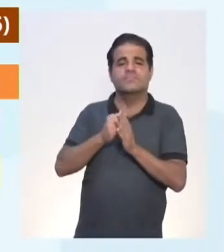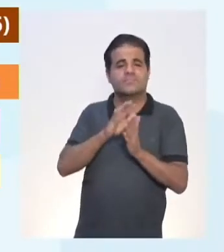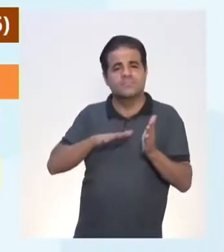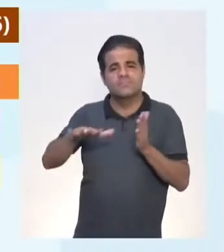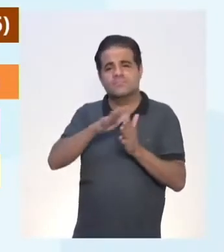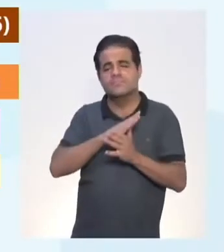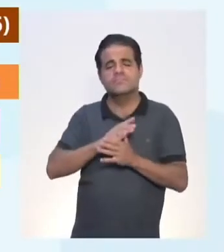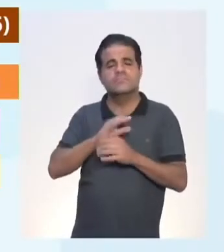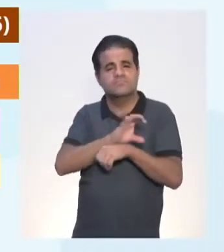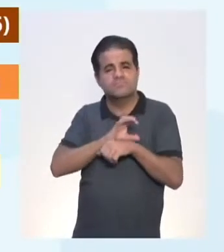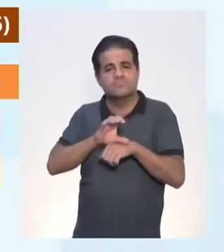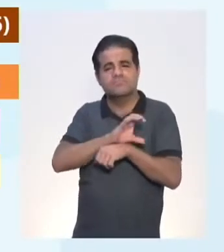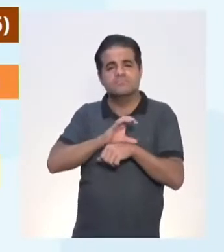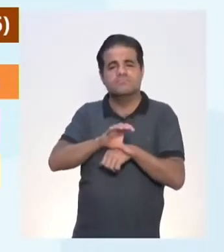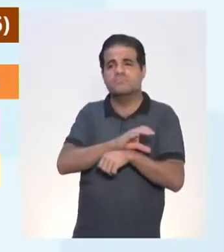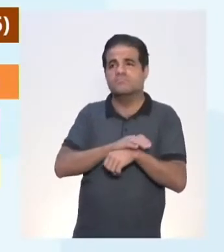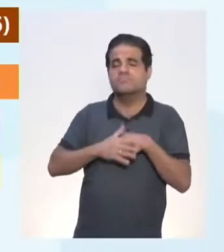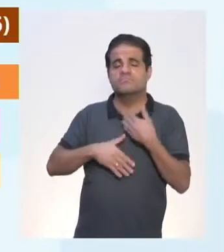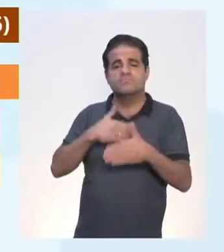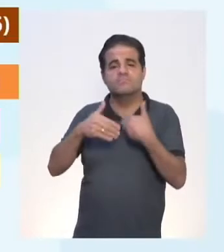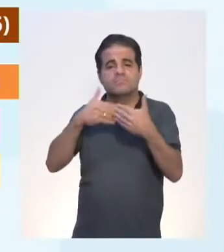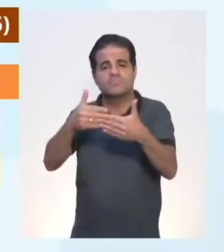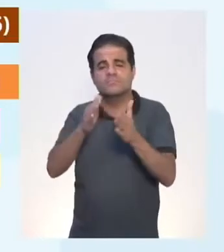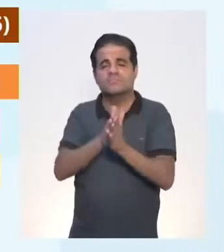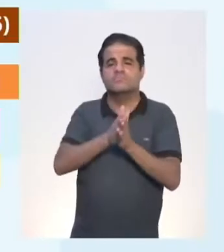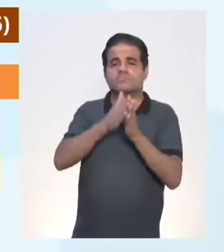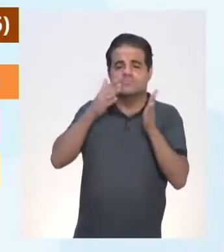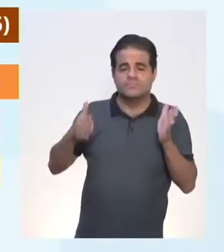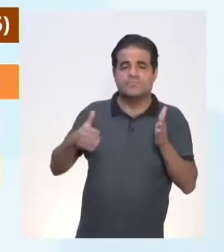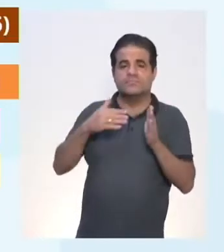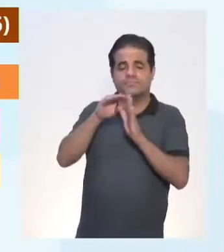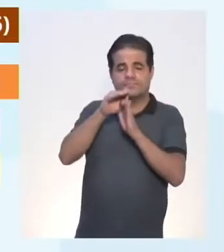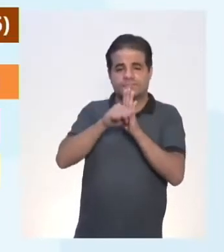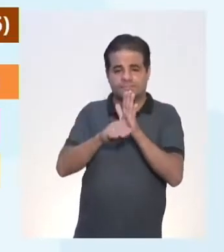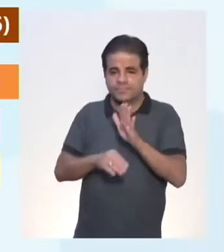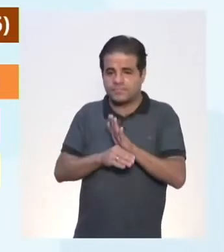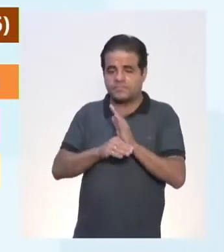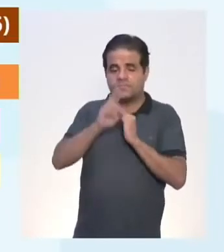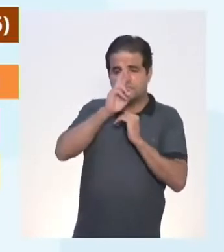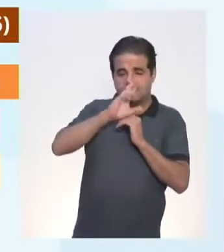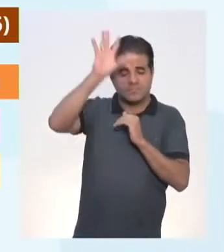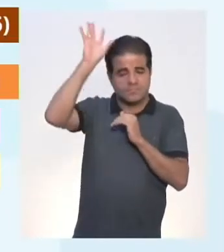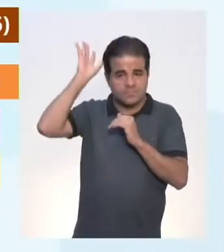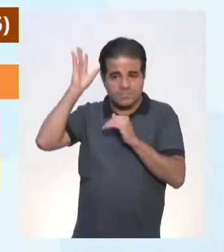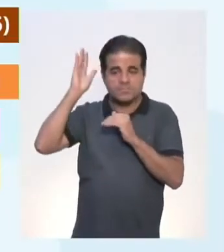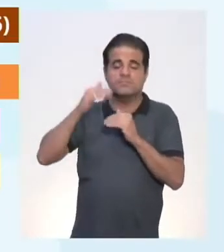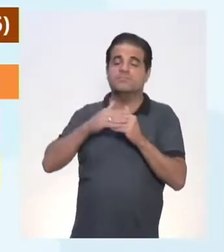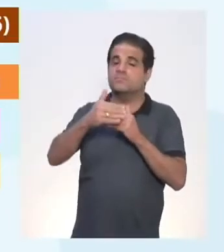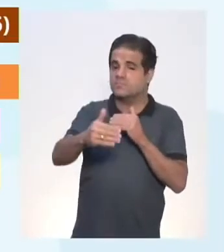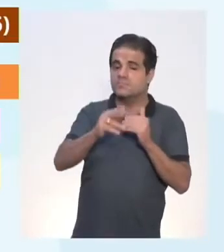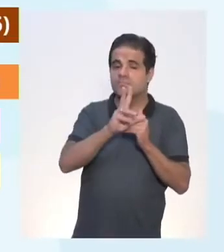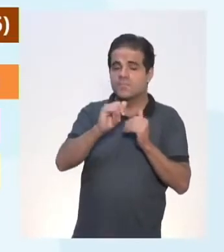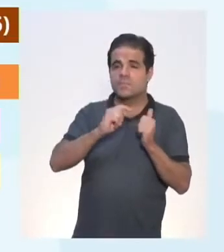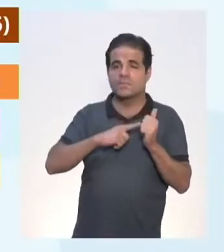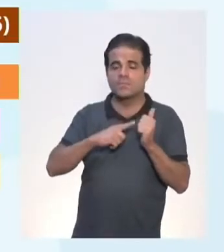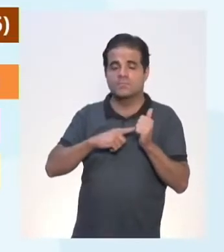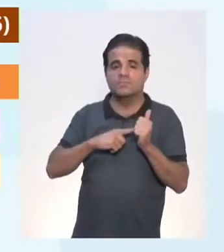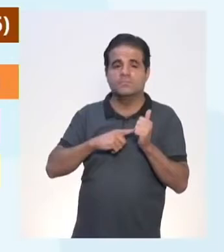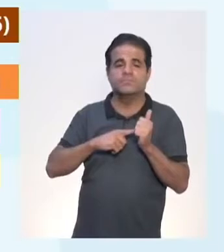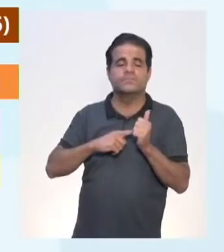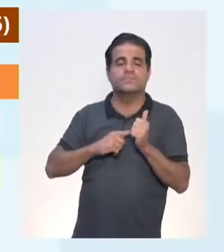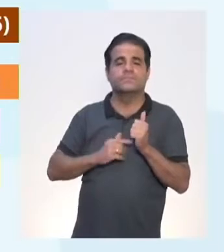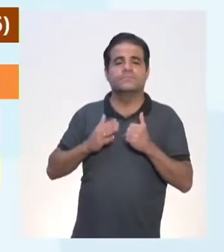uma Constituição para fundamentar aí os princípios republicanos. Nós teremos a Revolta